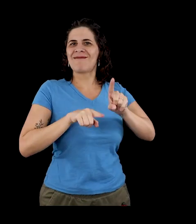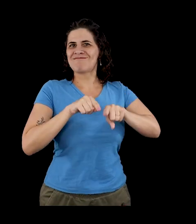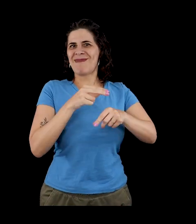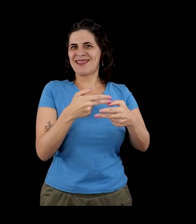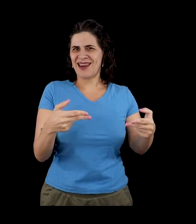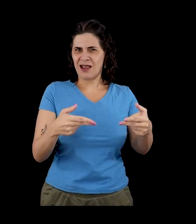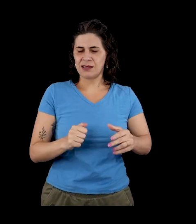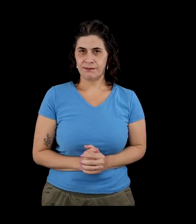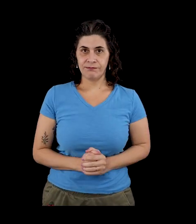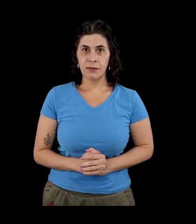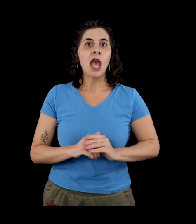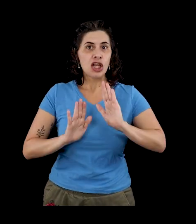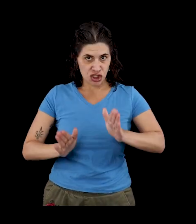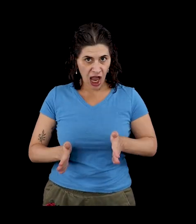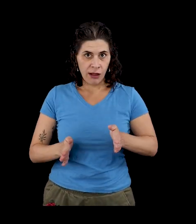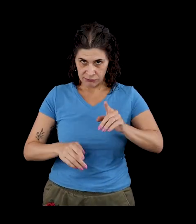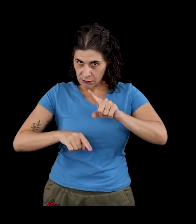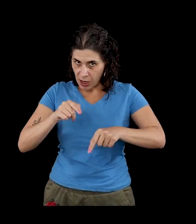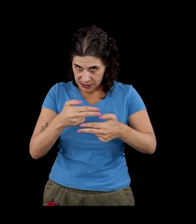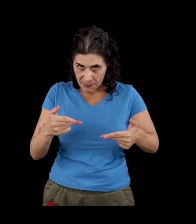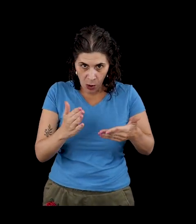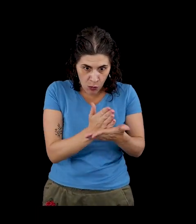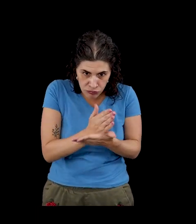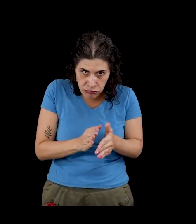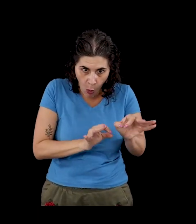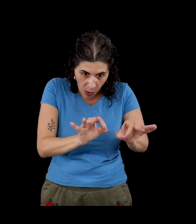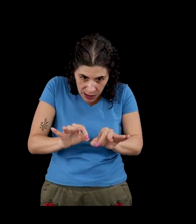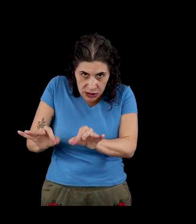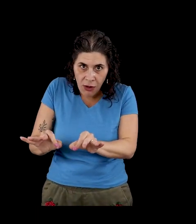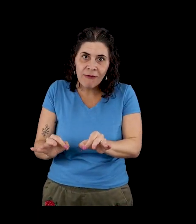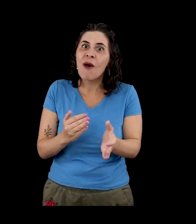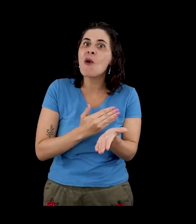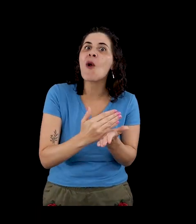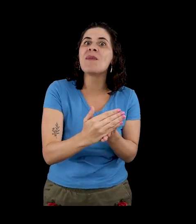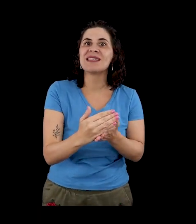todo o material separado e organizado, é hora de começar.